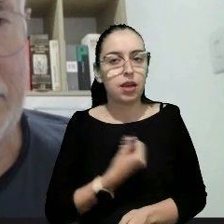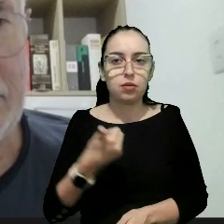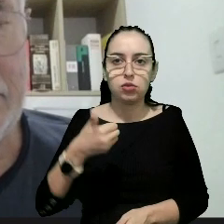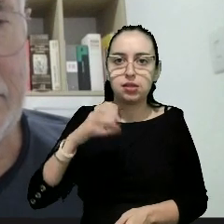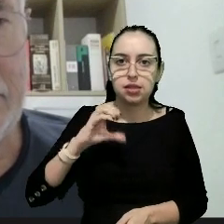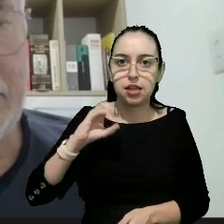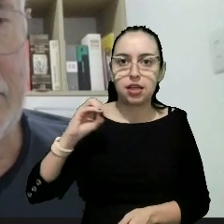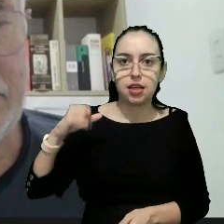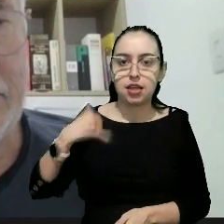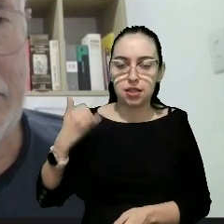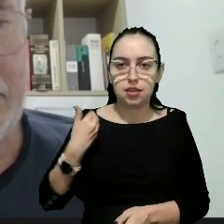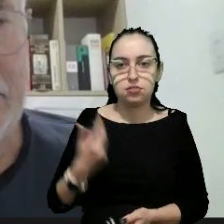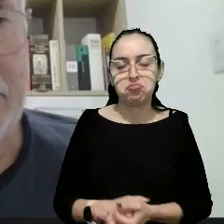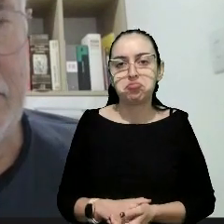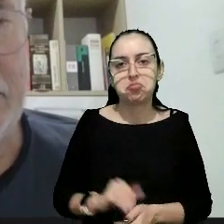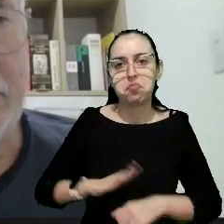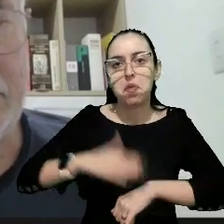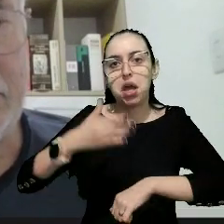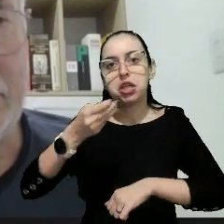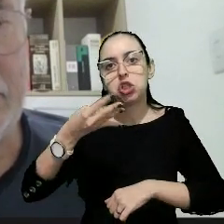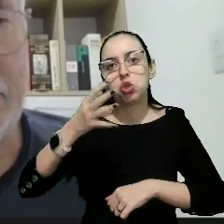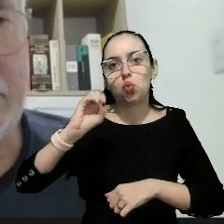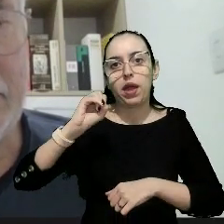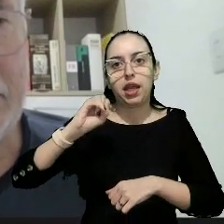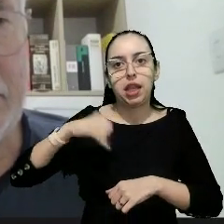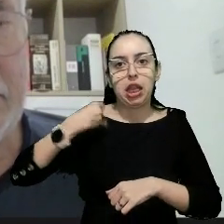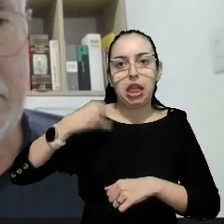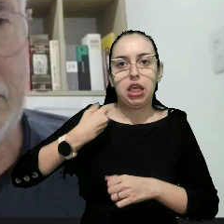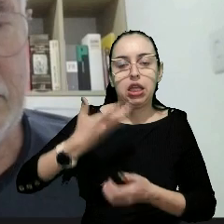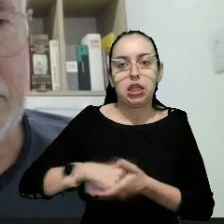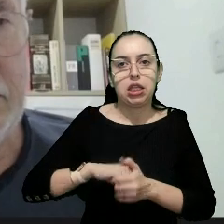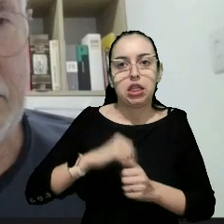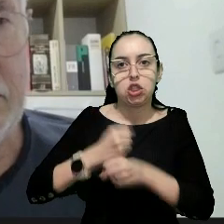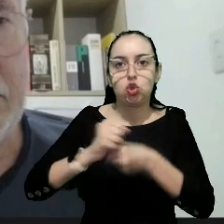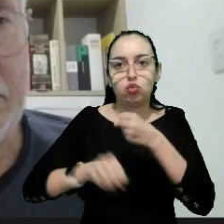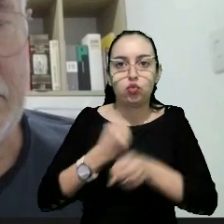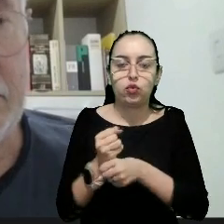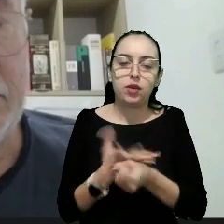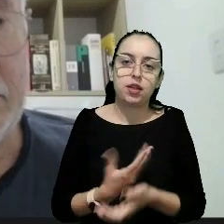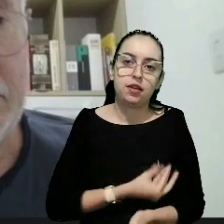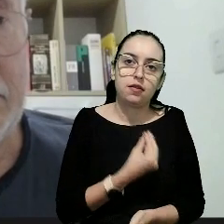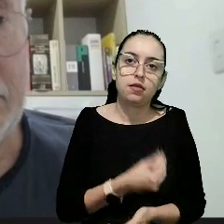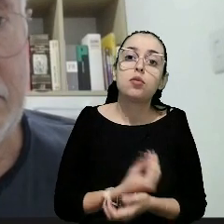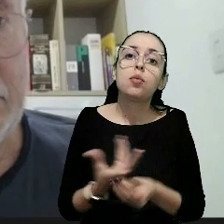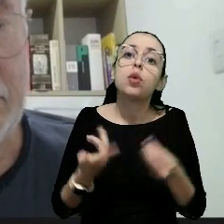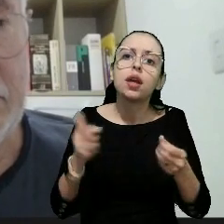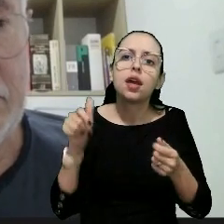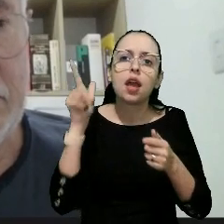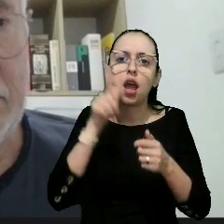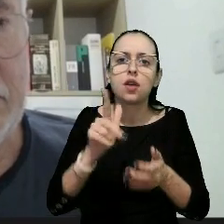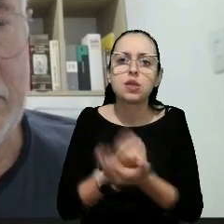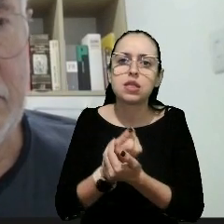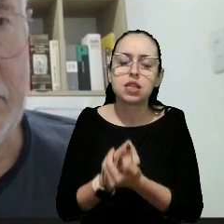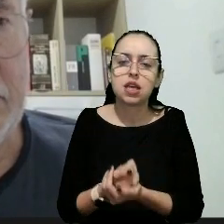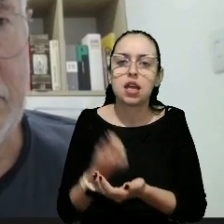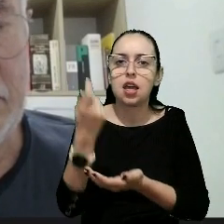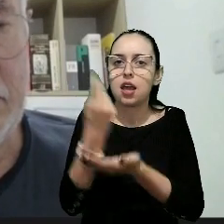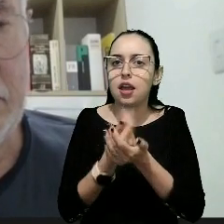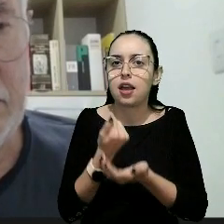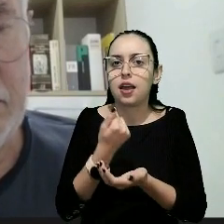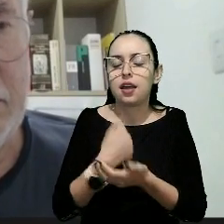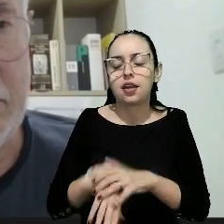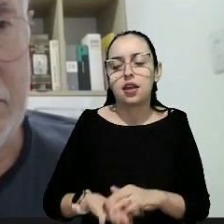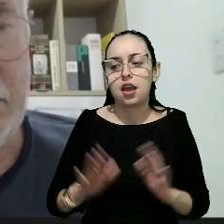pô, tem 40 anos aí de vida, né? Por que não aproveitar o que